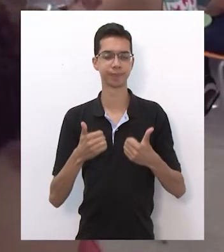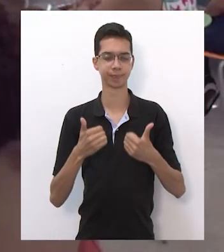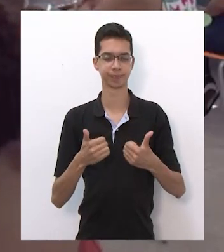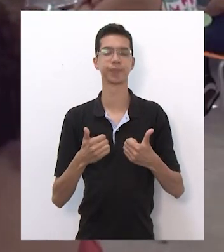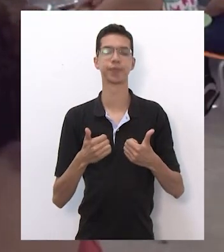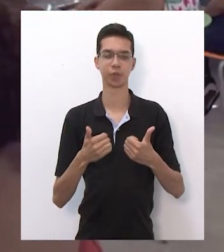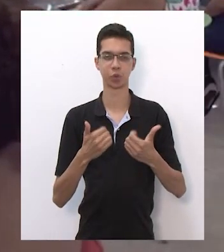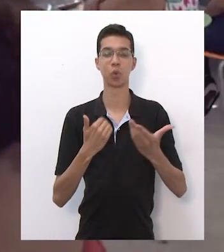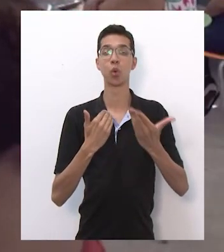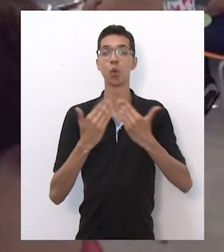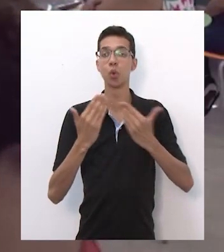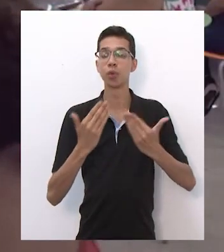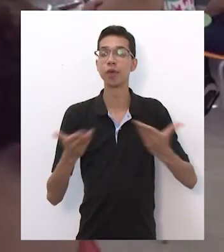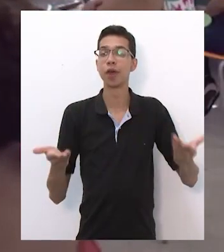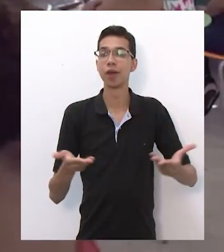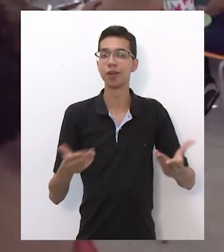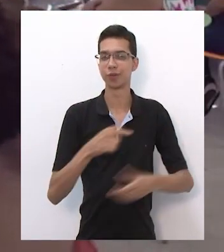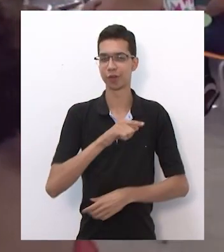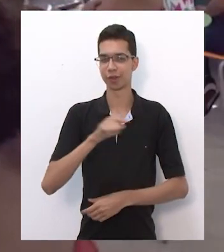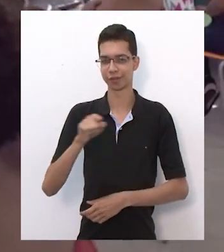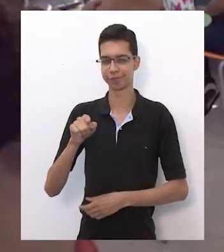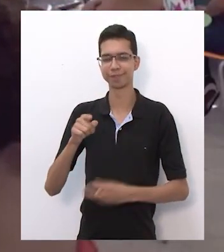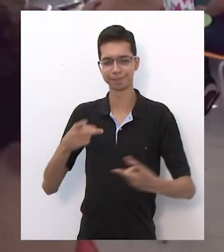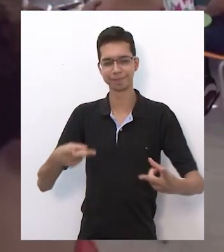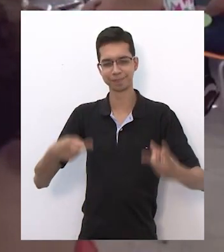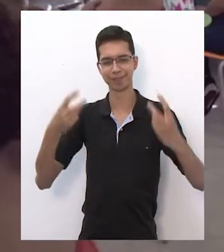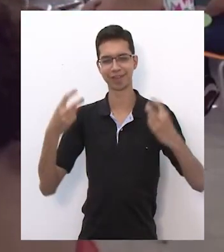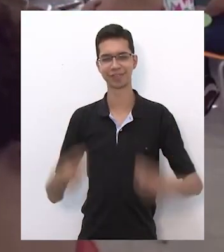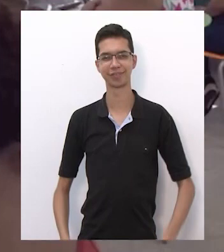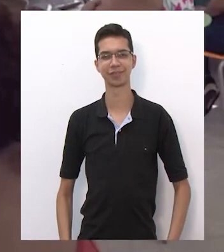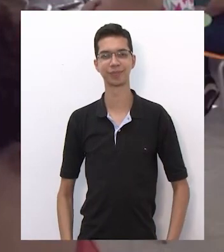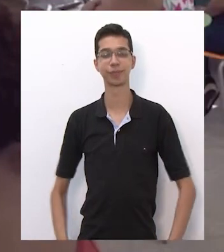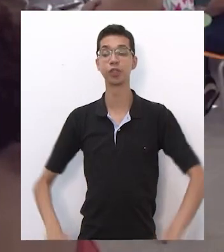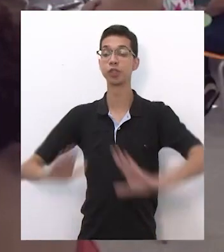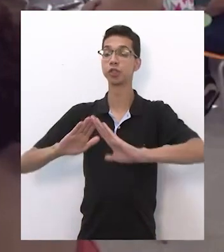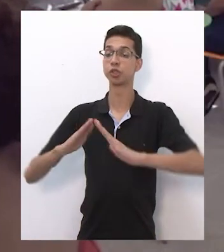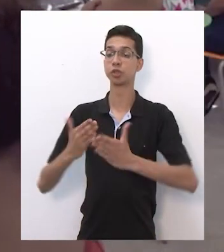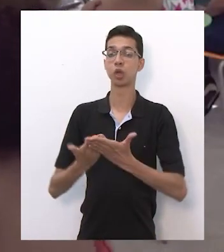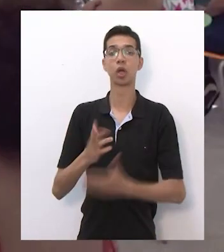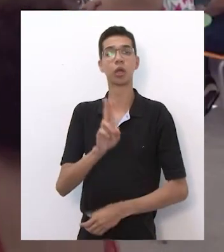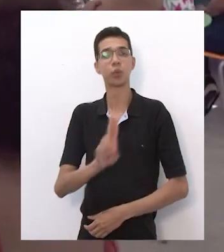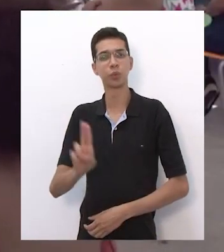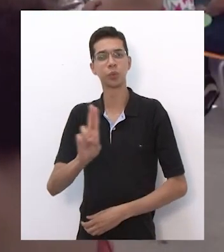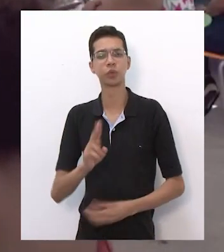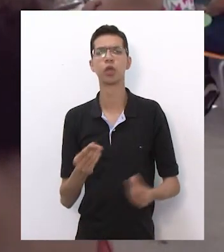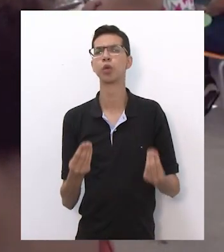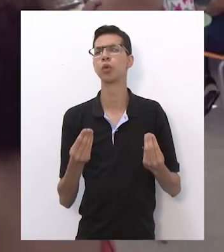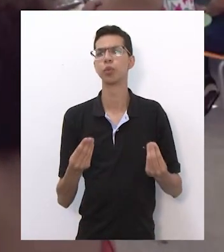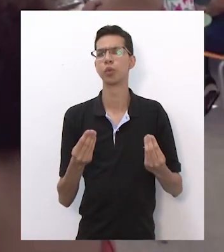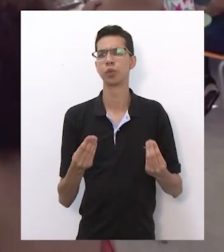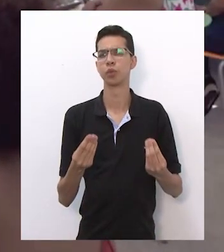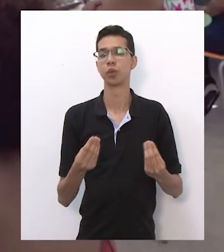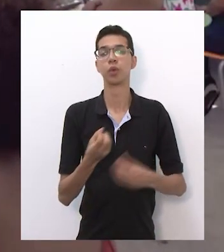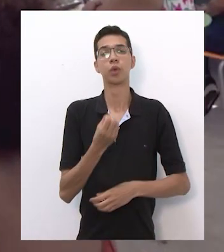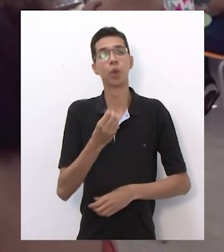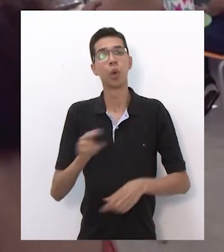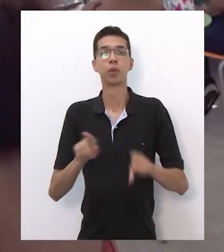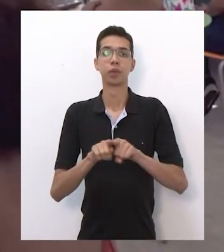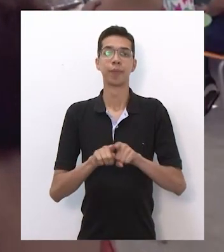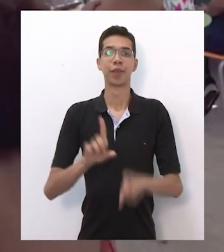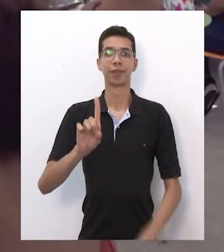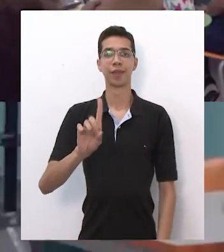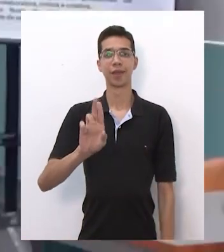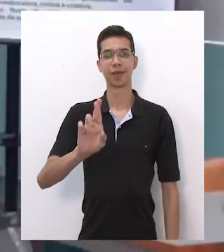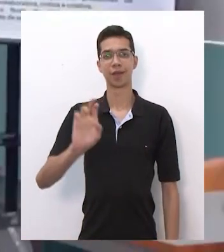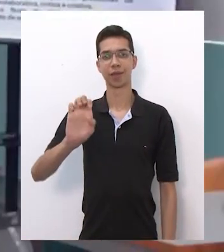como é que a gente pode usar essa abordagem na escola, por exemplo, ou na diretoria de ensino, onde vocês estão atuando.